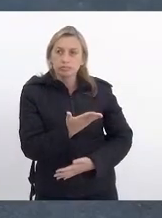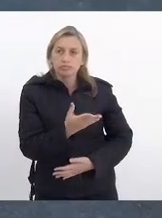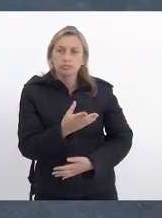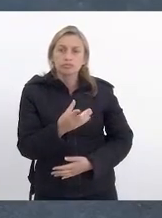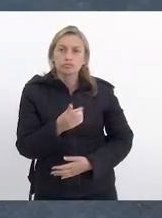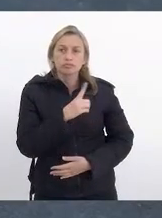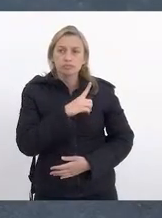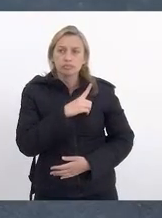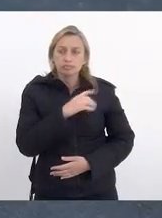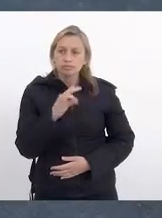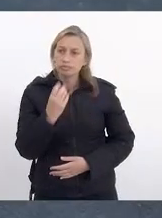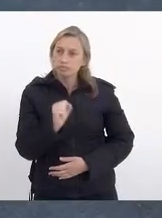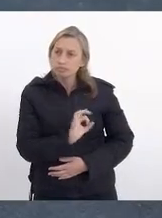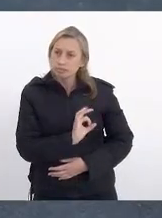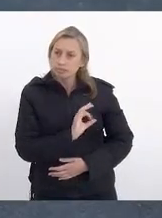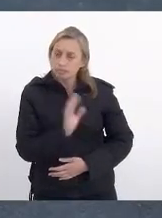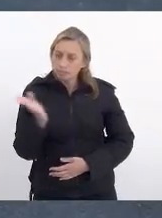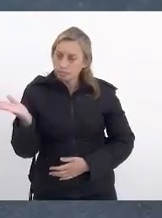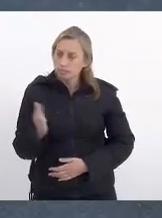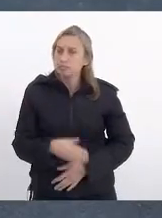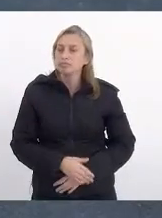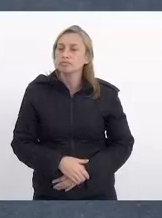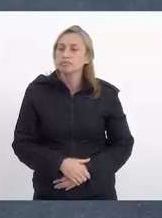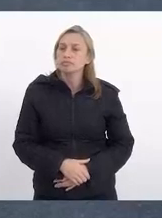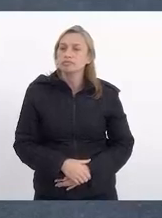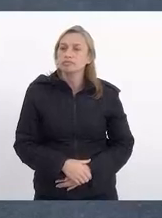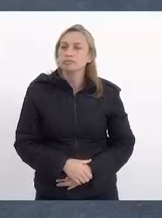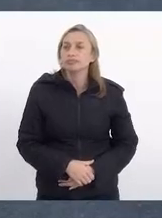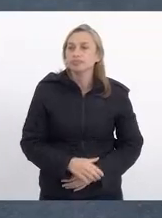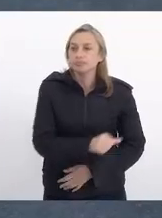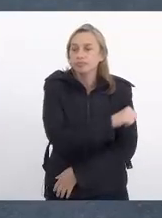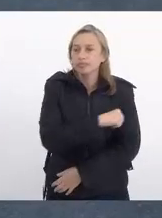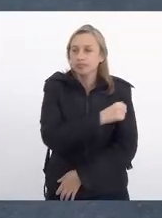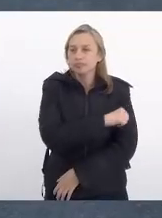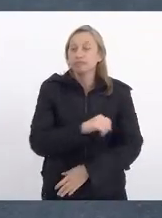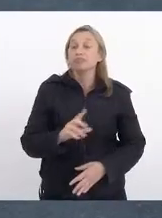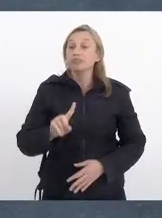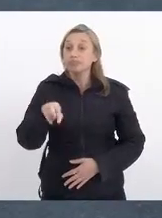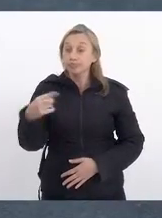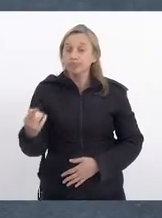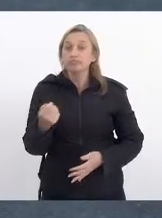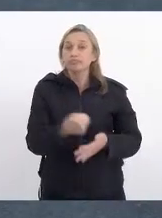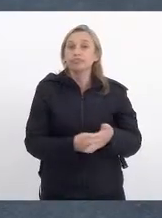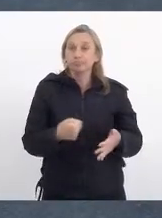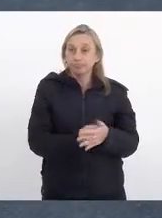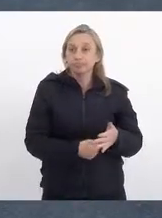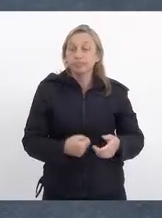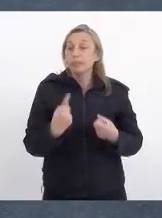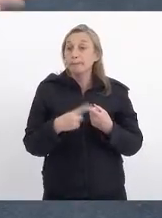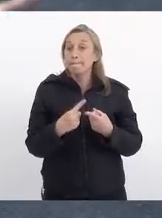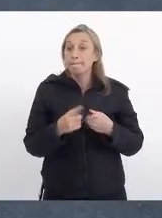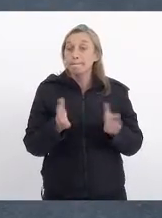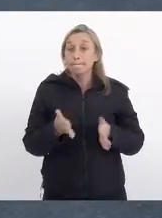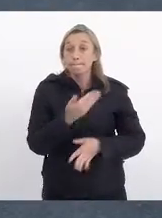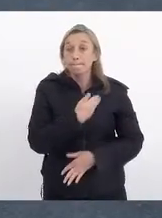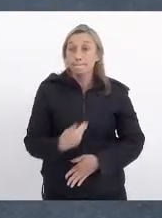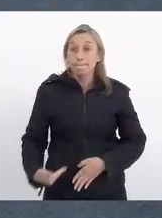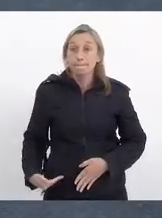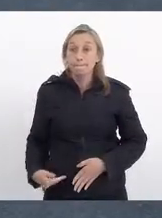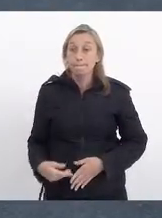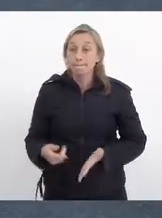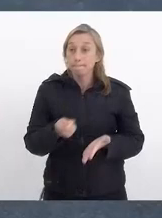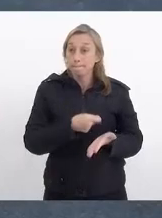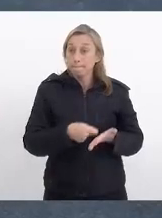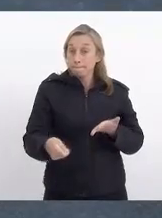a delegada Martha Rocha tá aqui a enfermeira Rejane tantos outros que lutam Porque hoje o governador foi